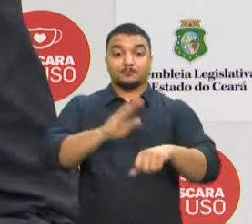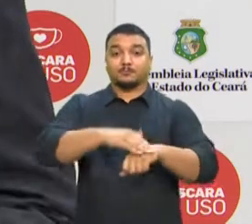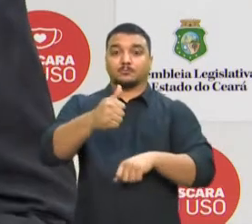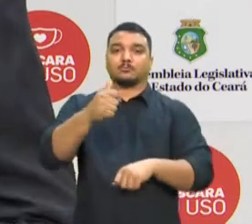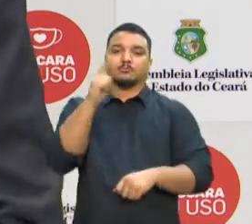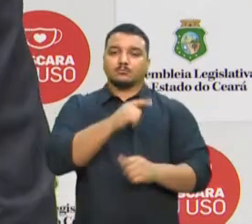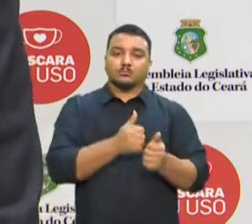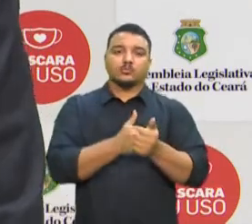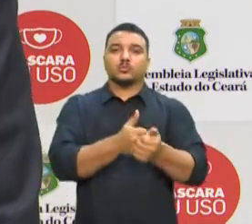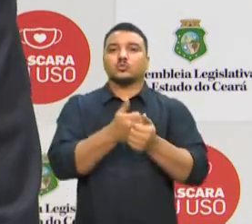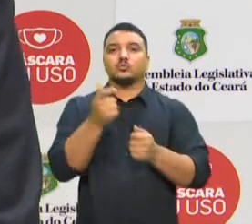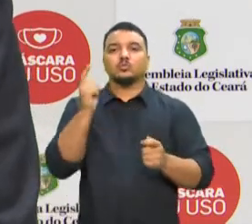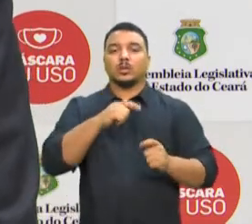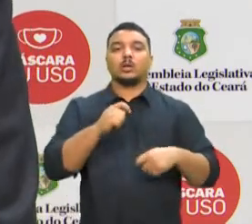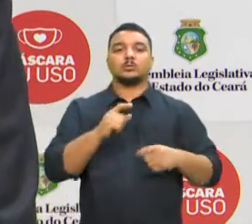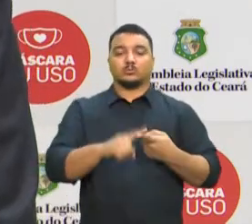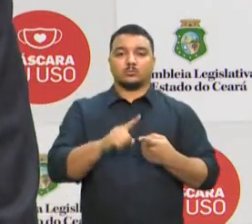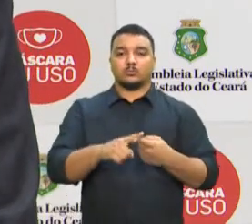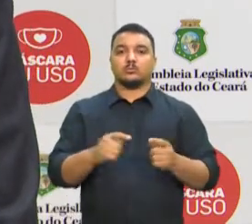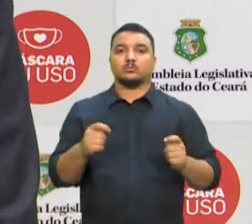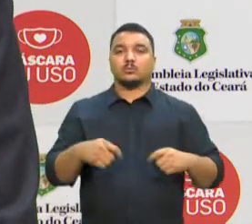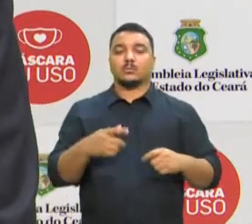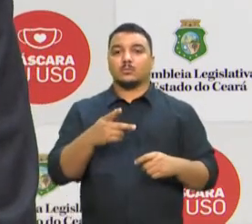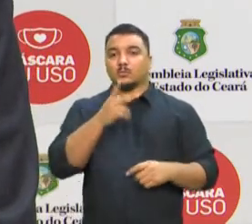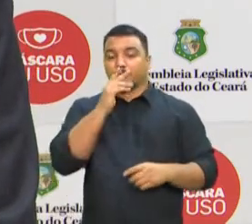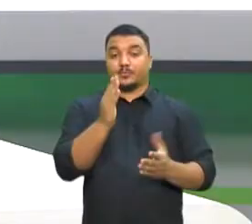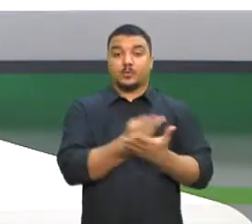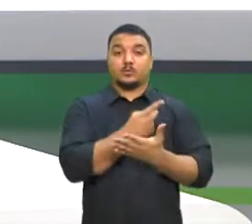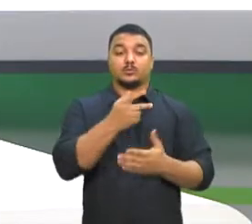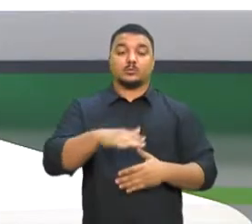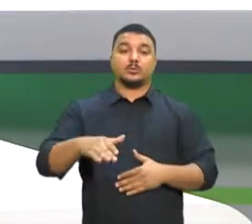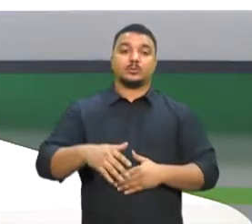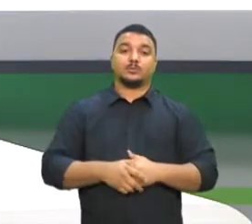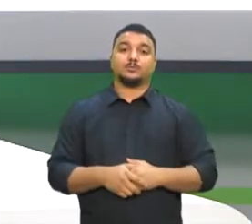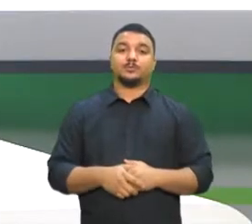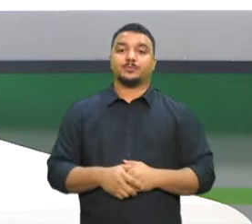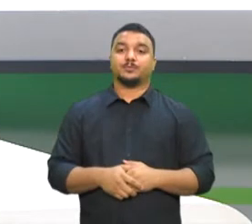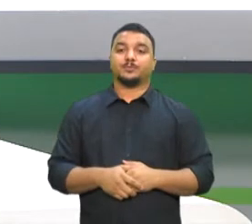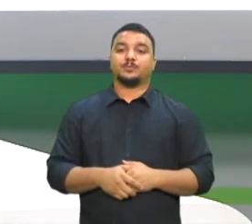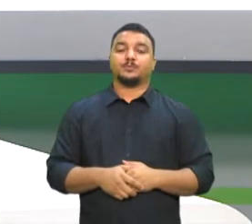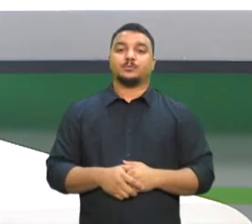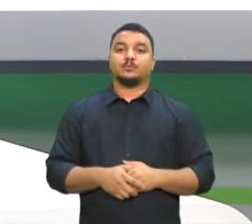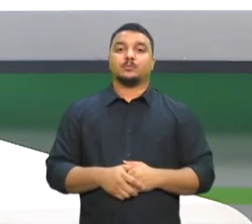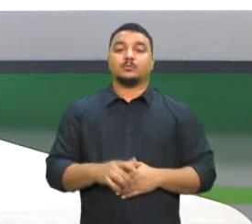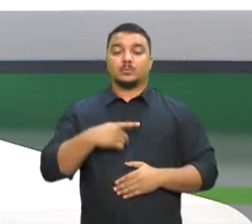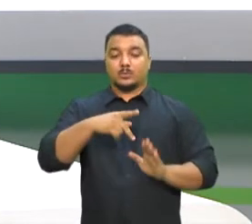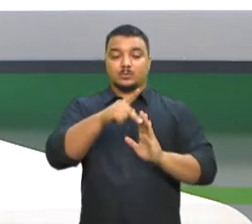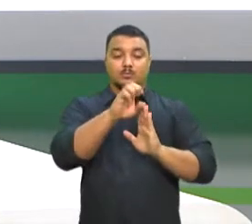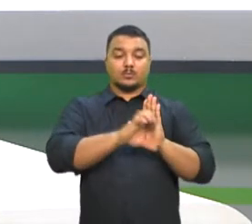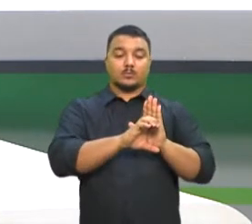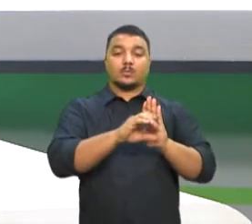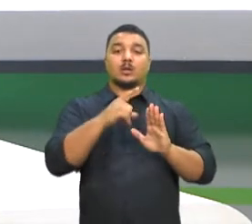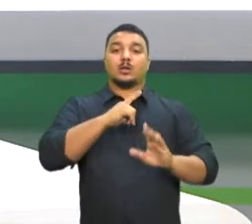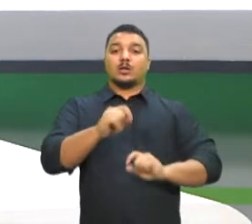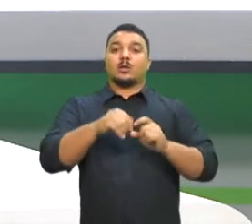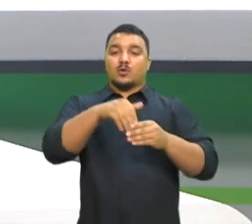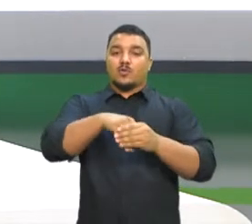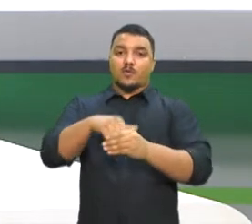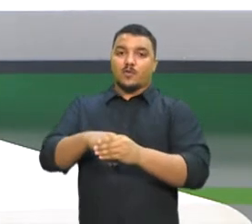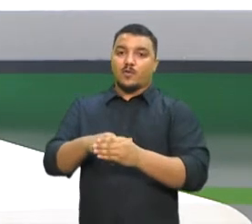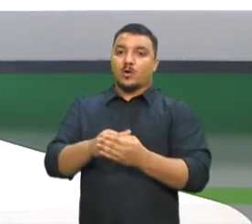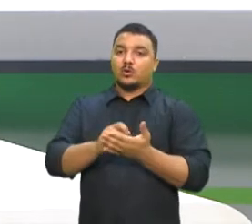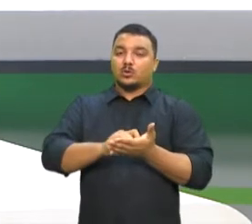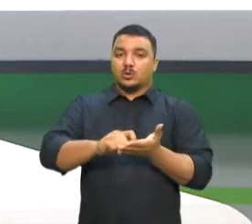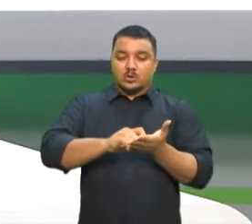em coibir esse tipo de maus-tratos às crianças. A PEC que trata do voto impresso já